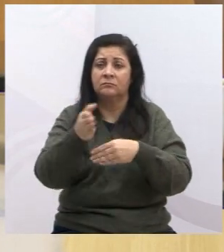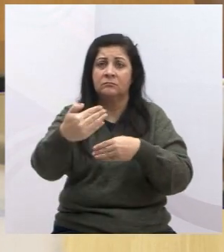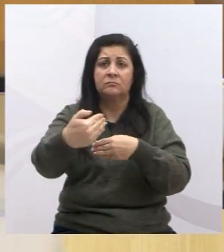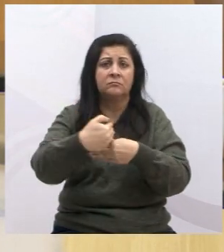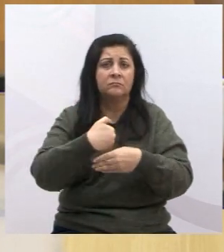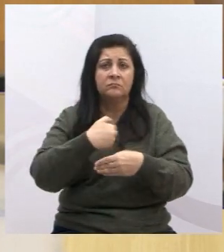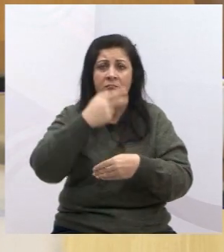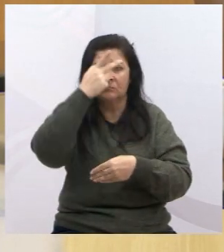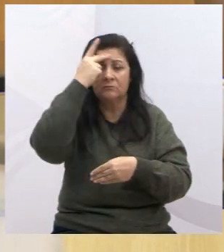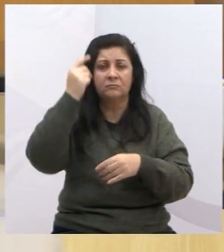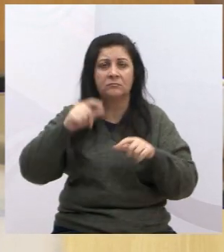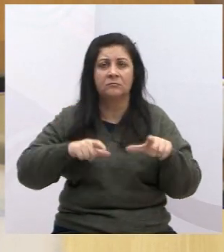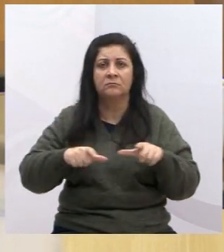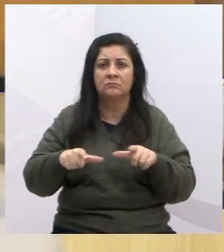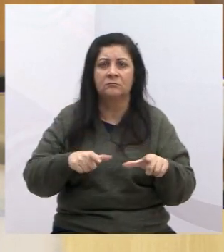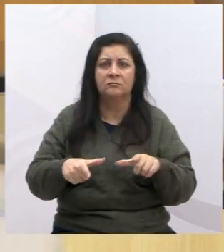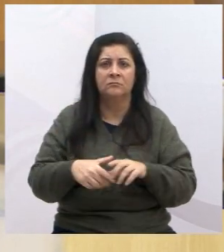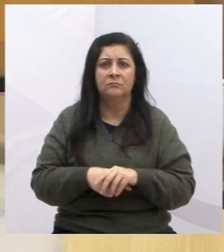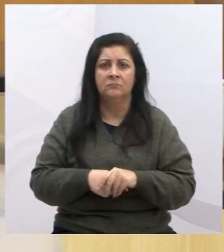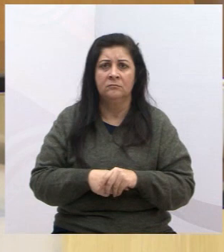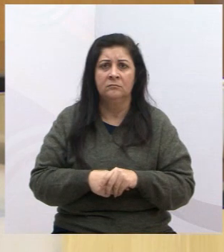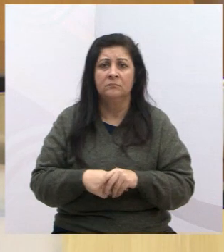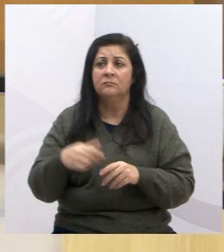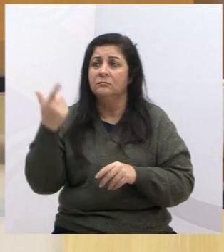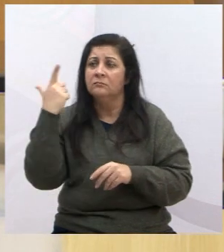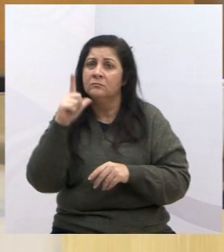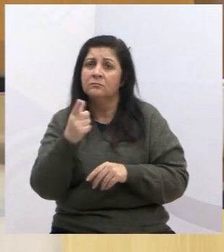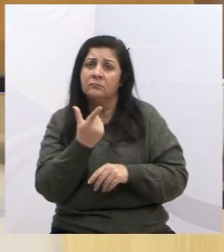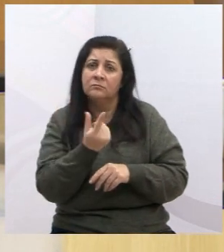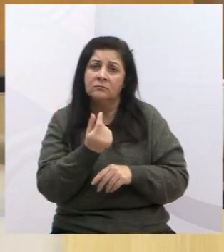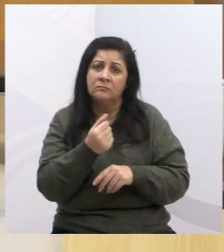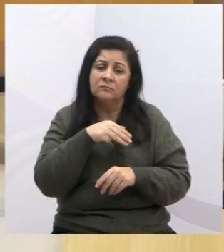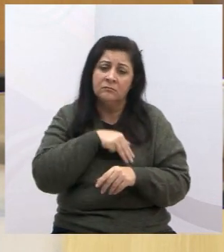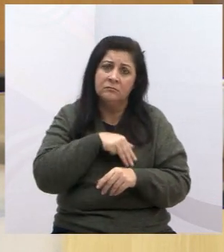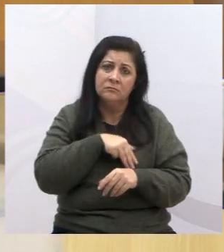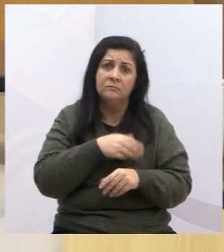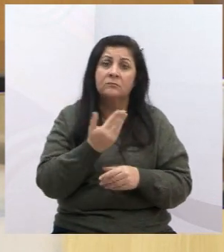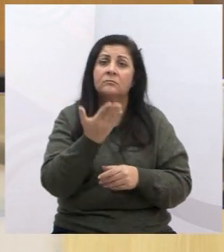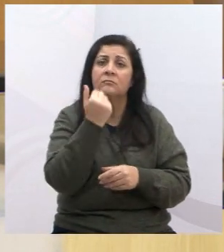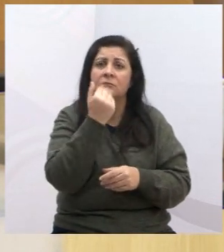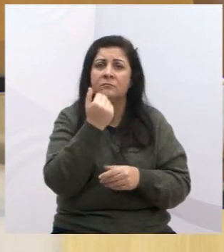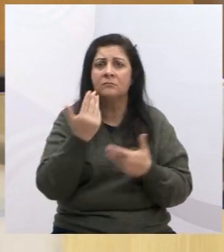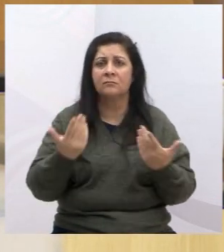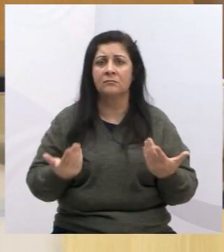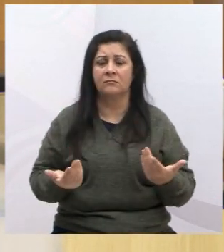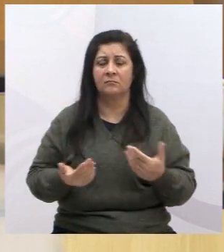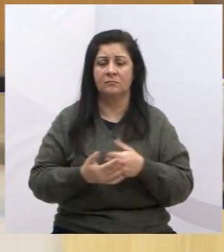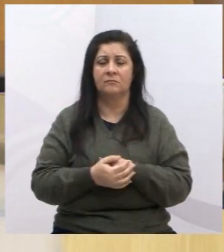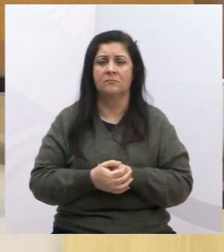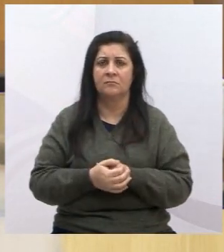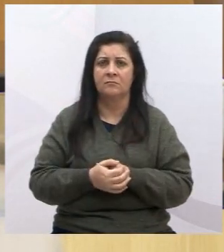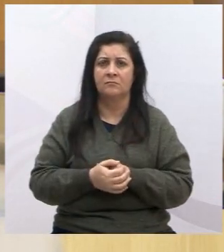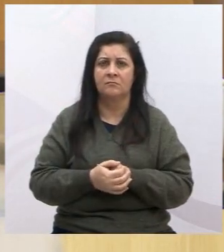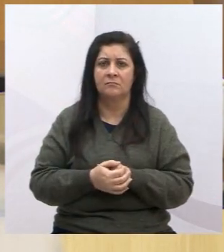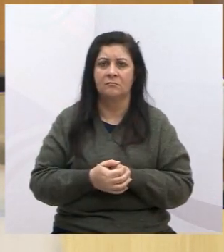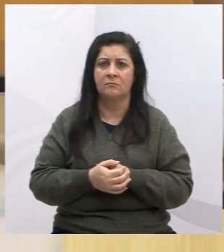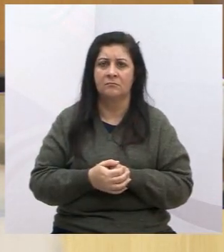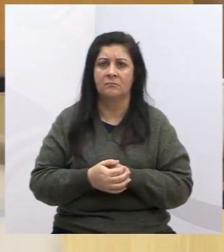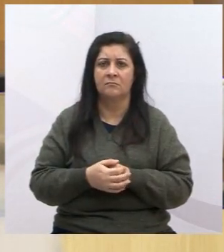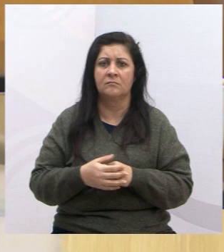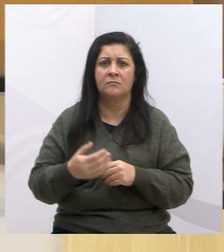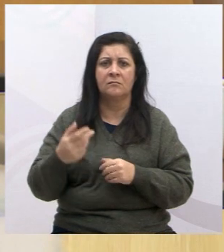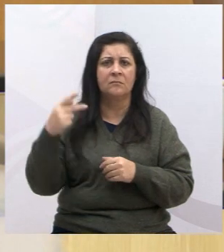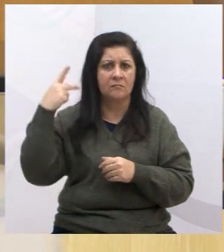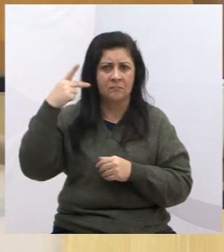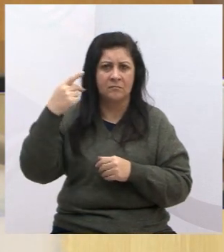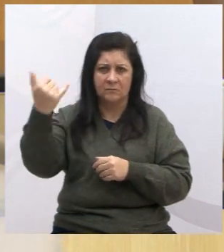esses trabalhadores que, com plantio, obtêm renda para o sustento de suas famílias. Este vereador recebeu a